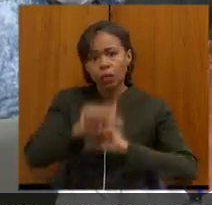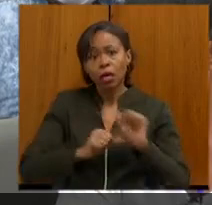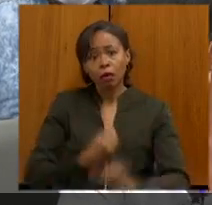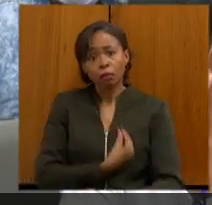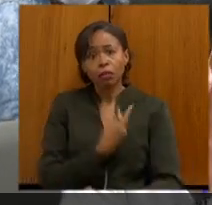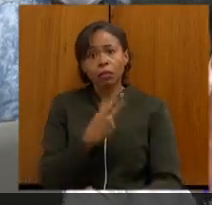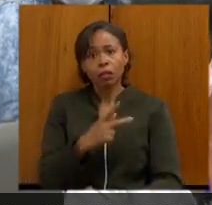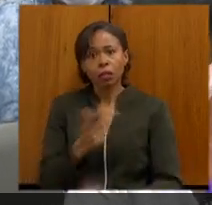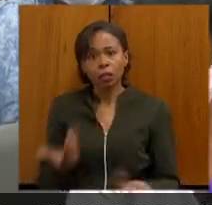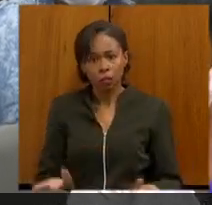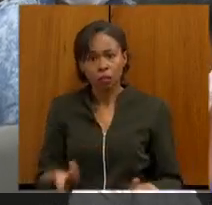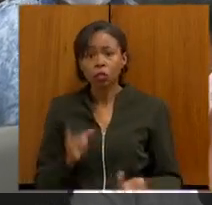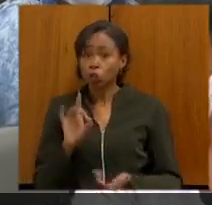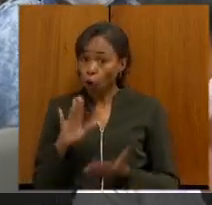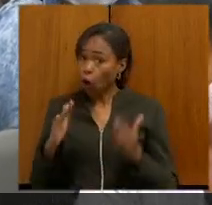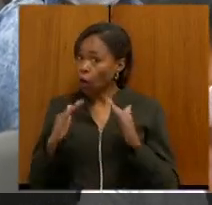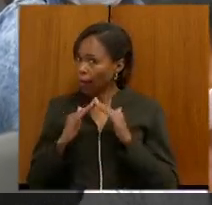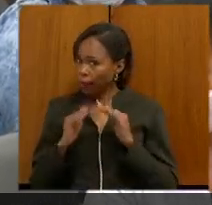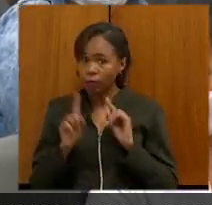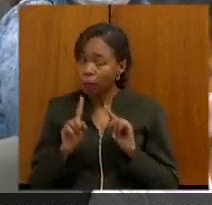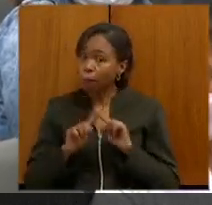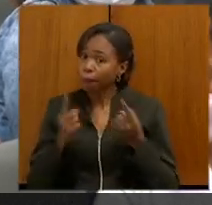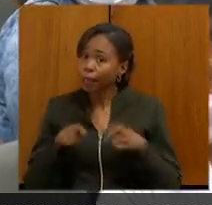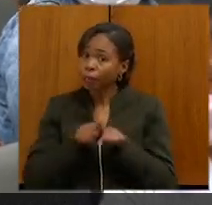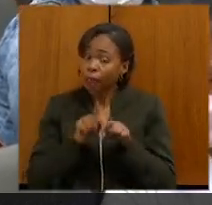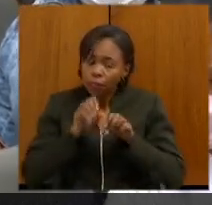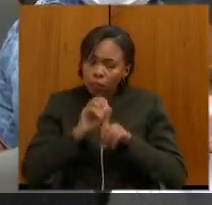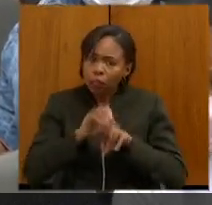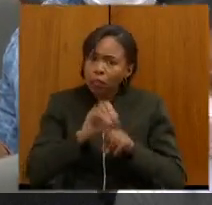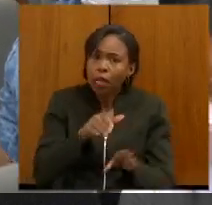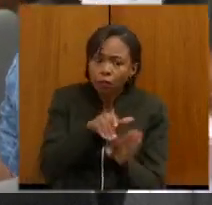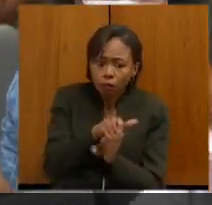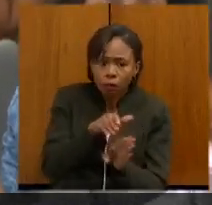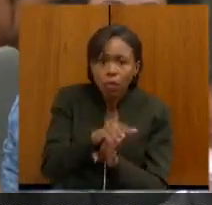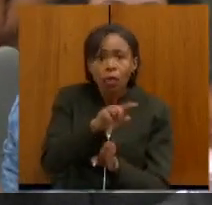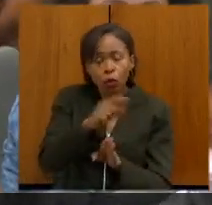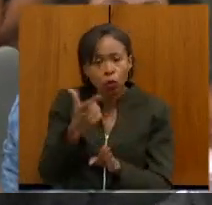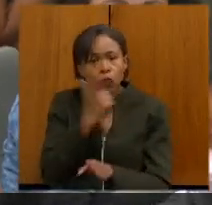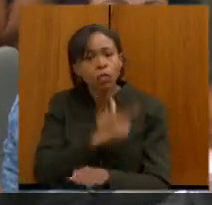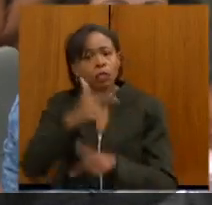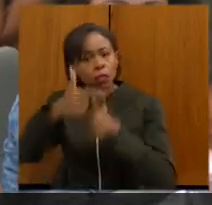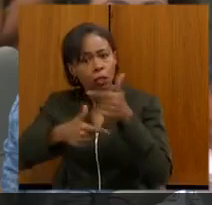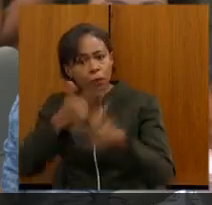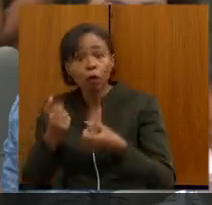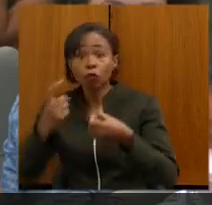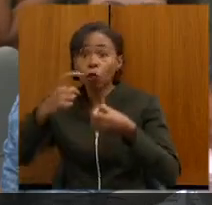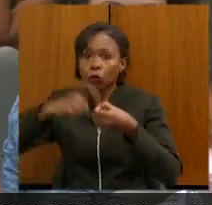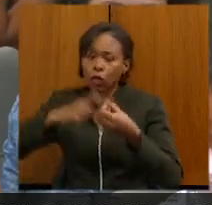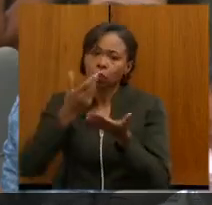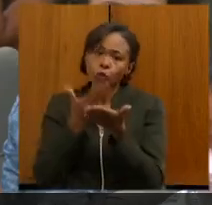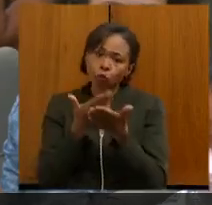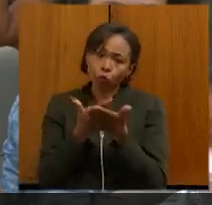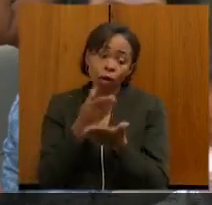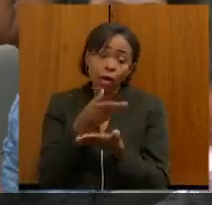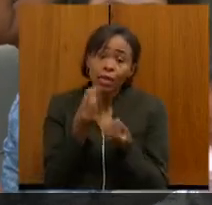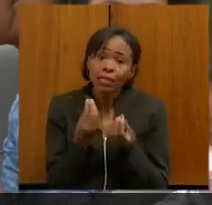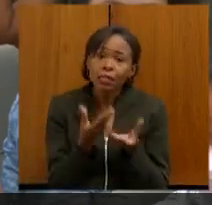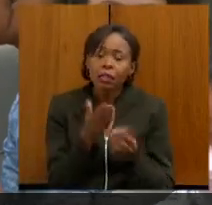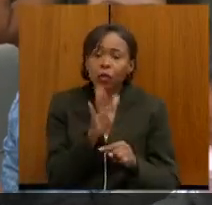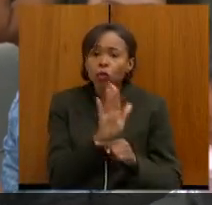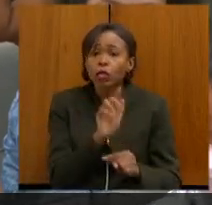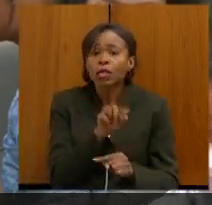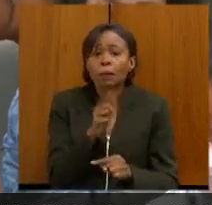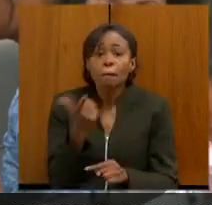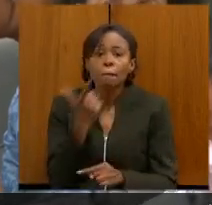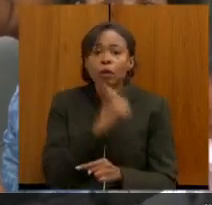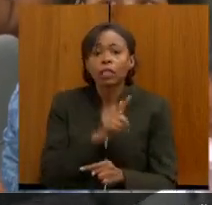dele não é só dar a casa não é instruir para conseguir emprego para voltar a estudar dá condições para que ele